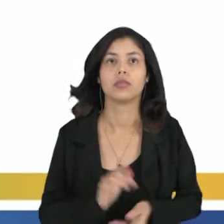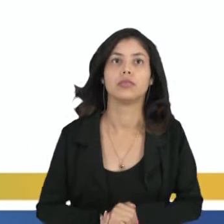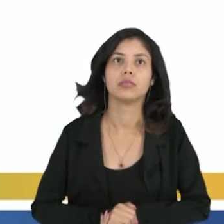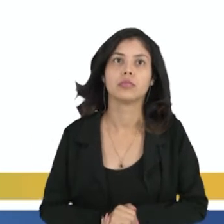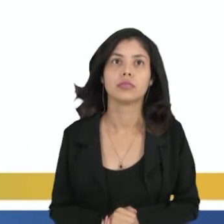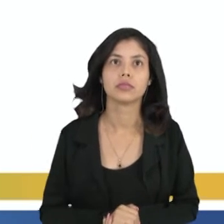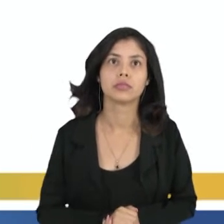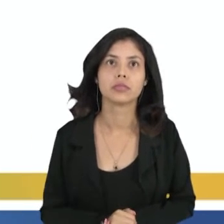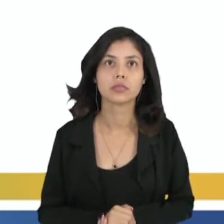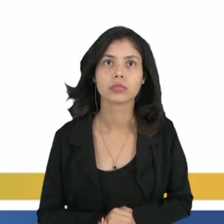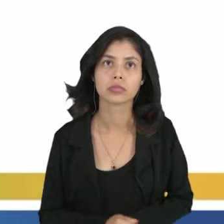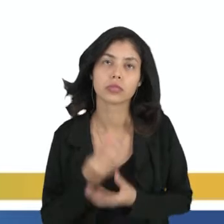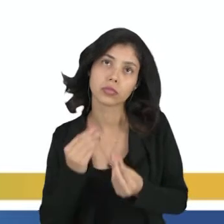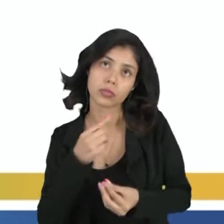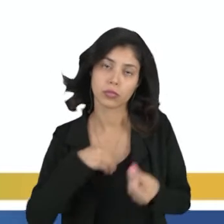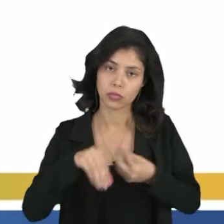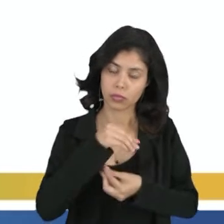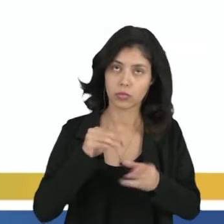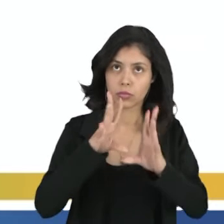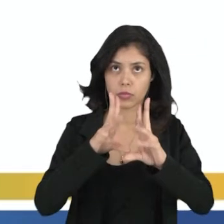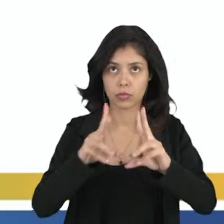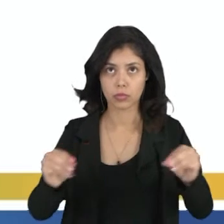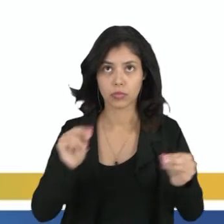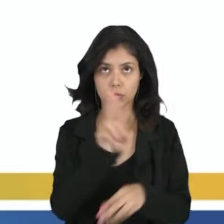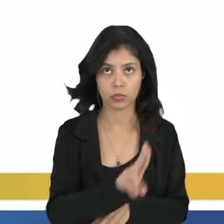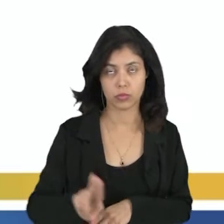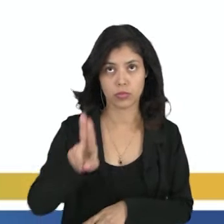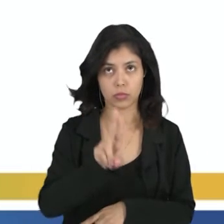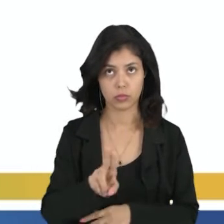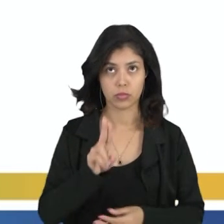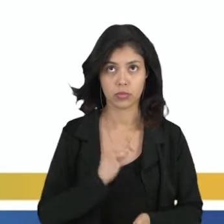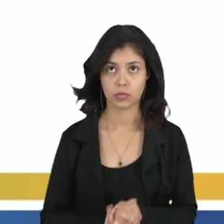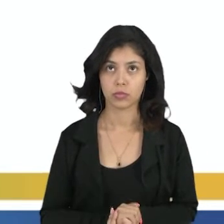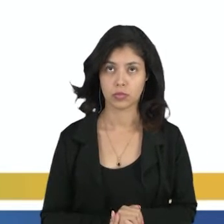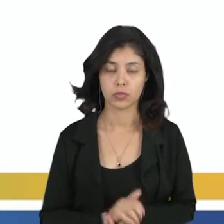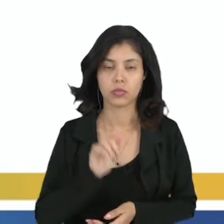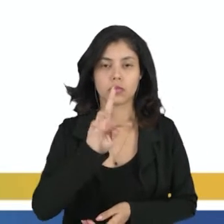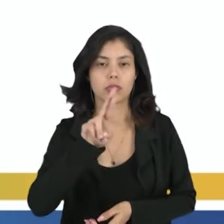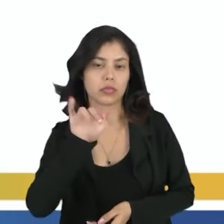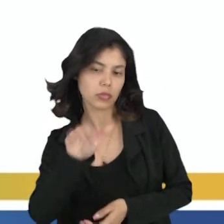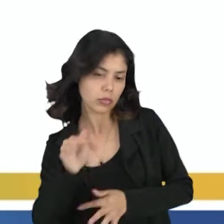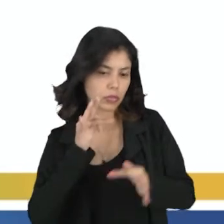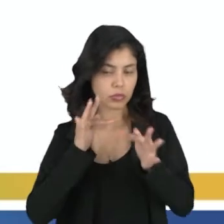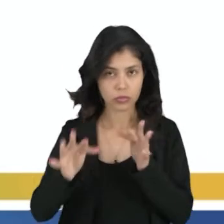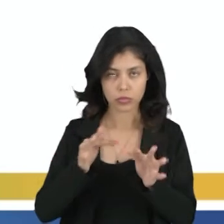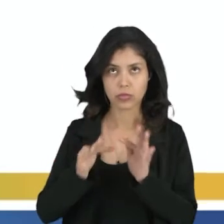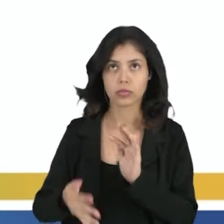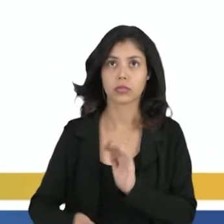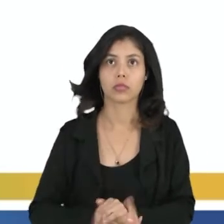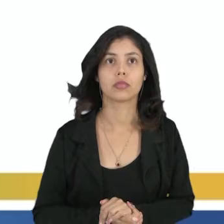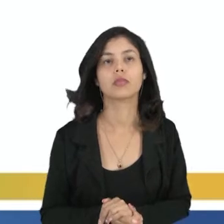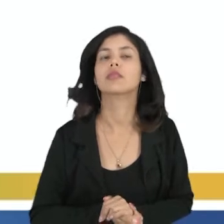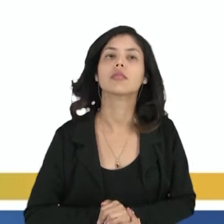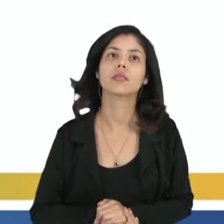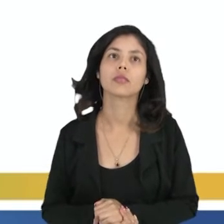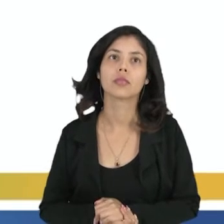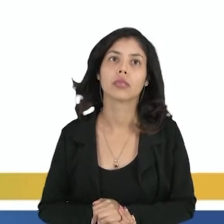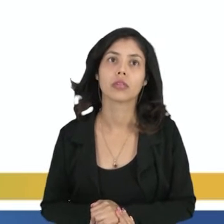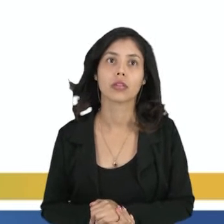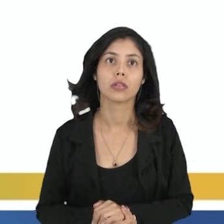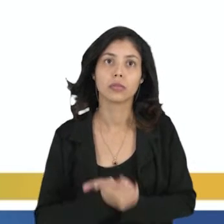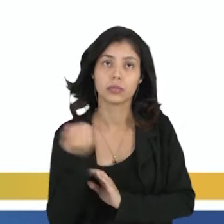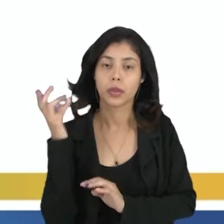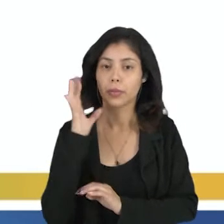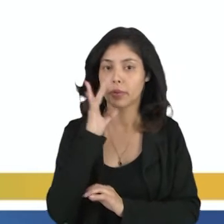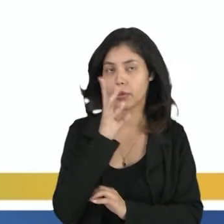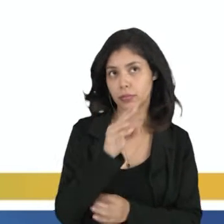substância composta. Para que ocorra uma reação de decomposição, são utilizados os seguintes agentes físicos.